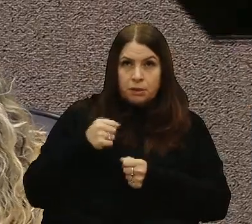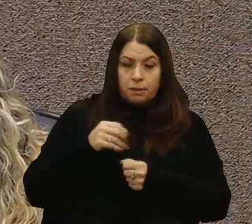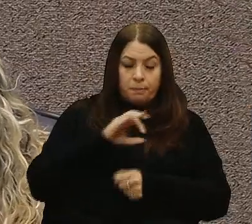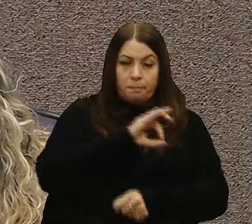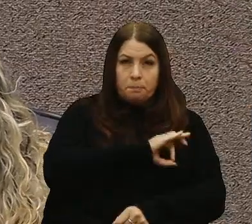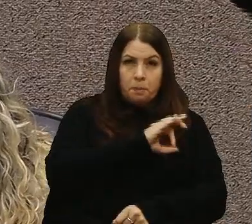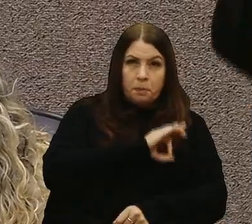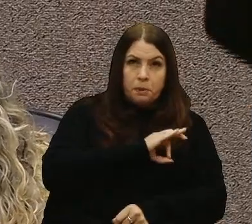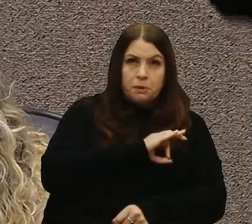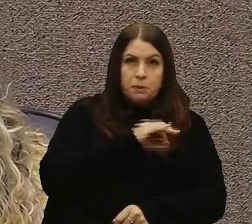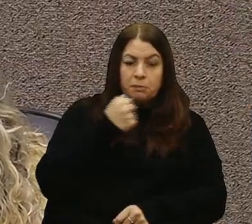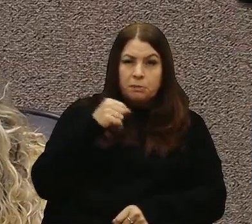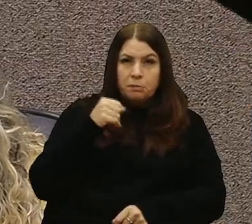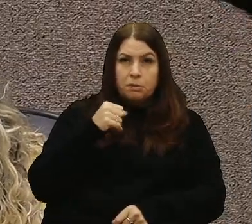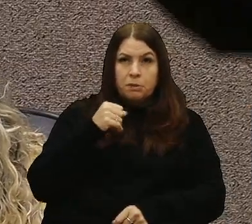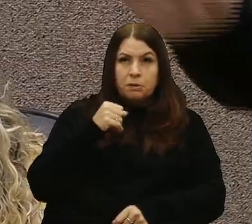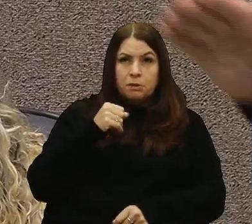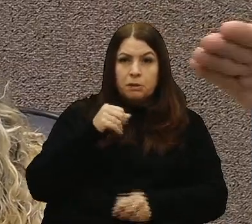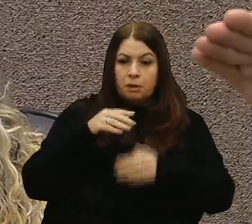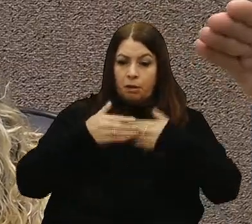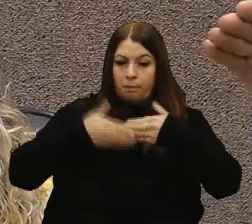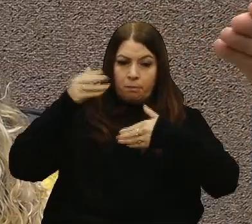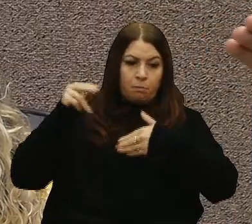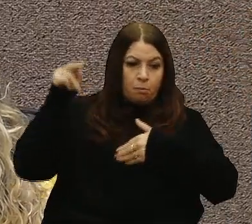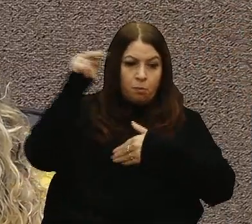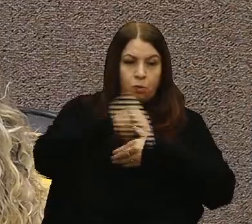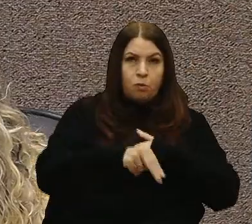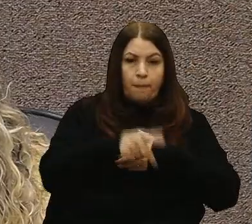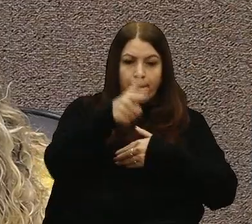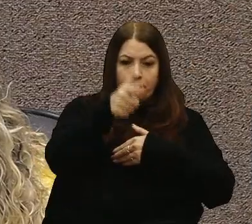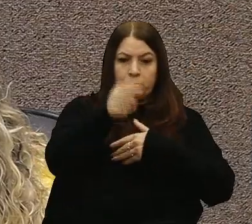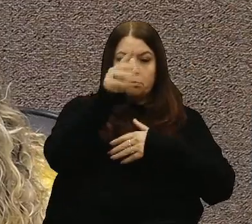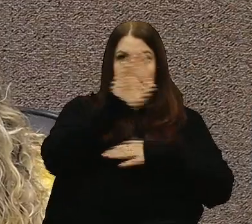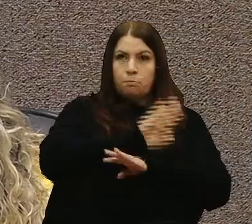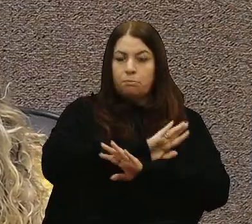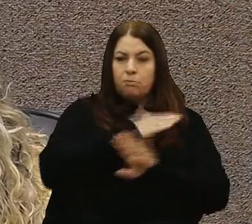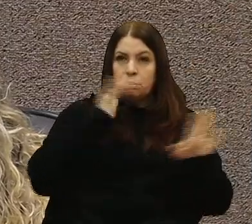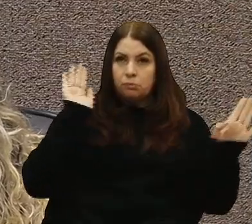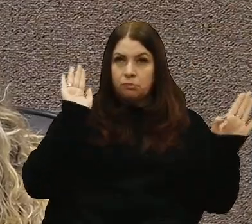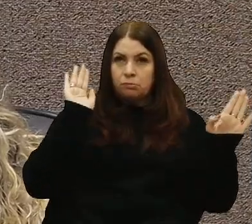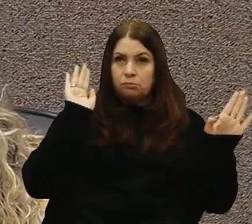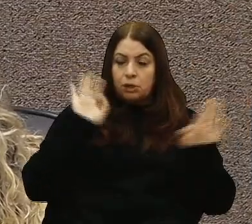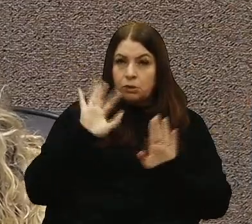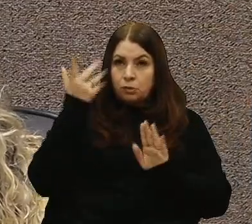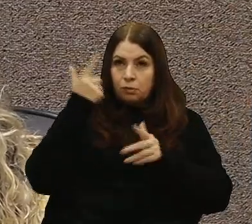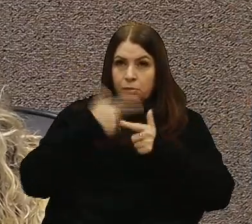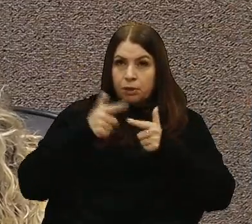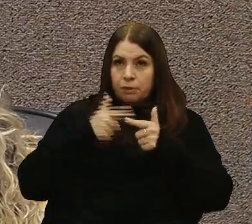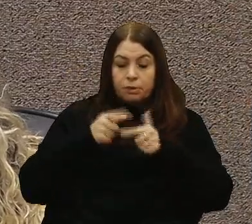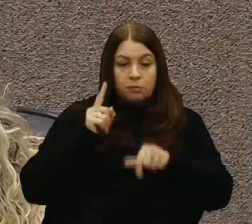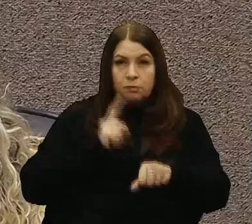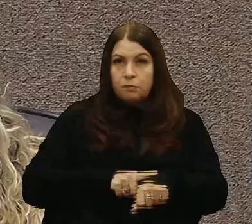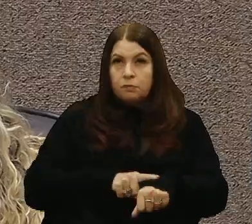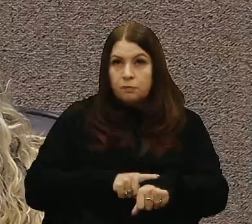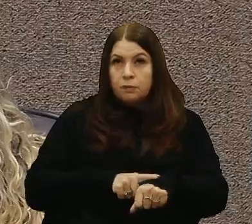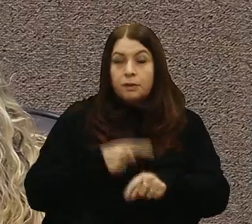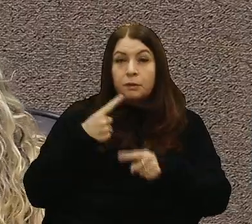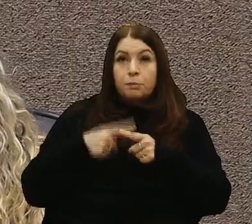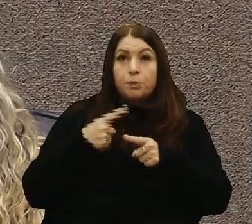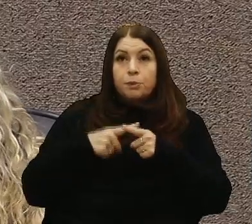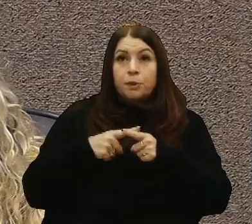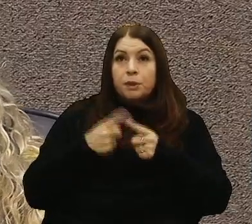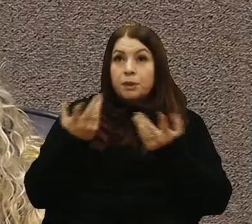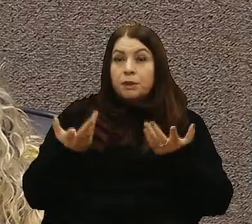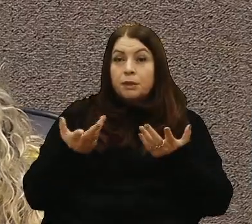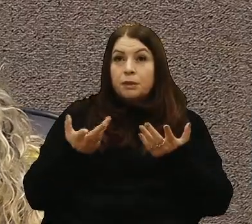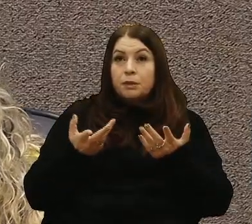polícia, não precisa ninguém. Pulou meu muro, deitou. Pronto, não, resolve o problema imediatamente. Por quê? Porque daí só